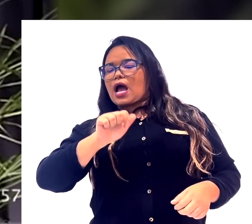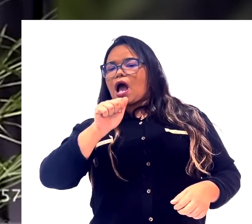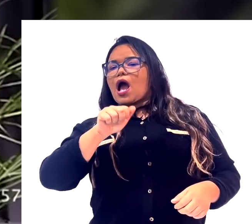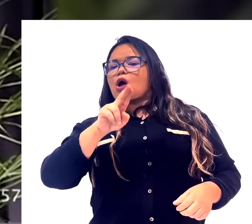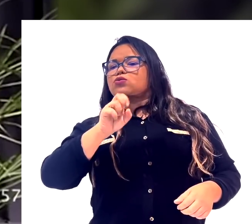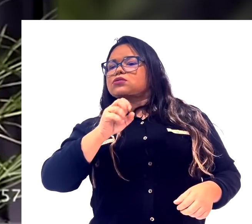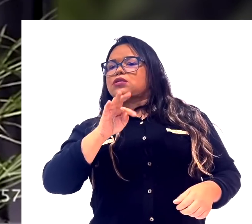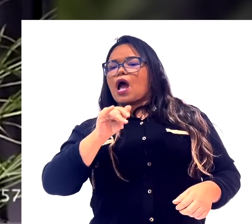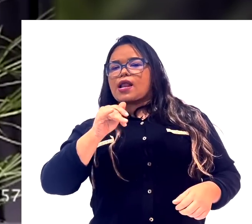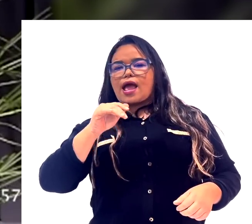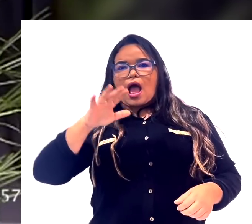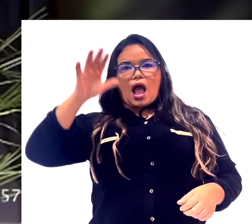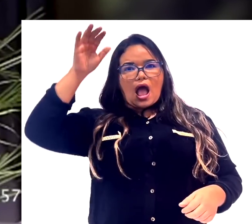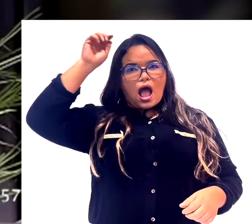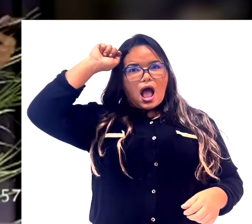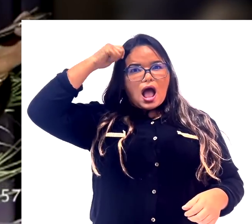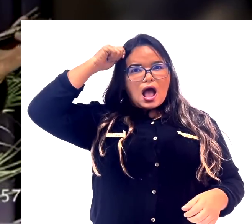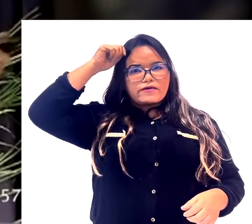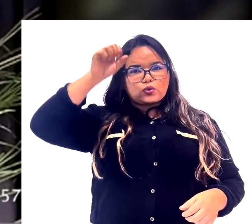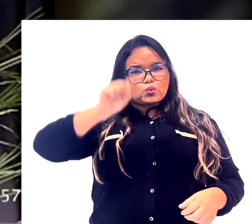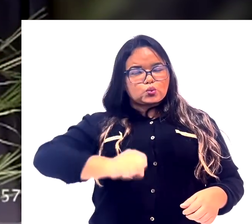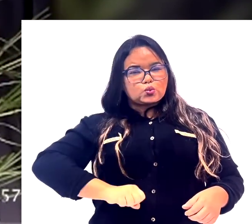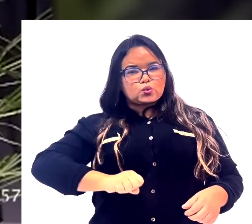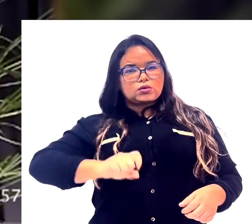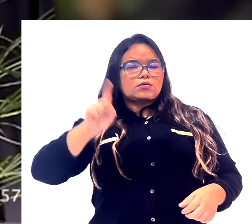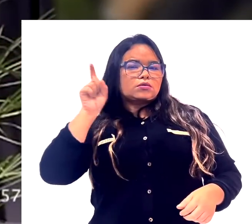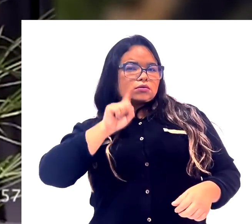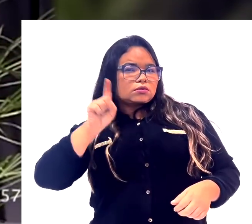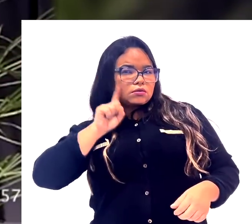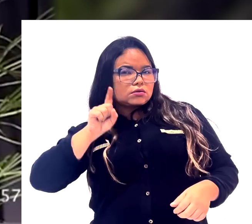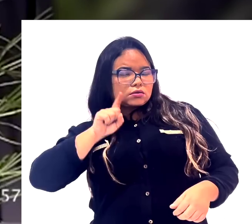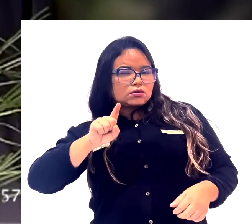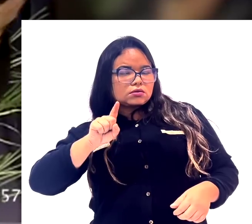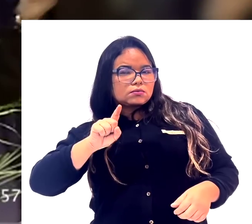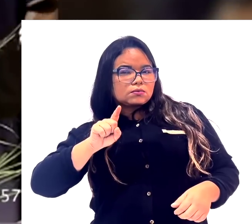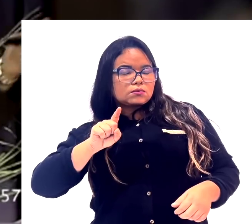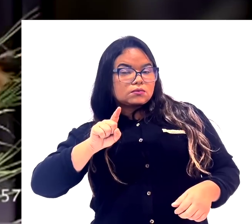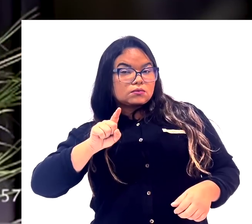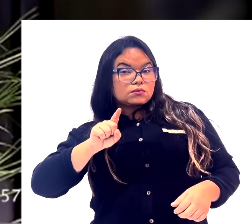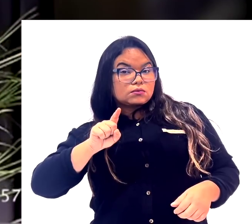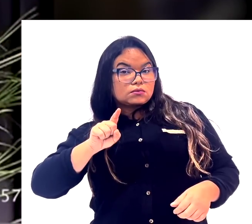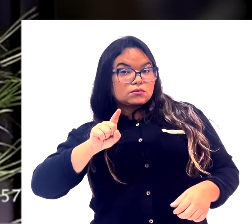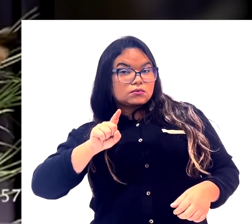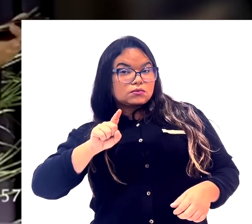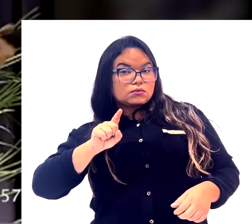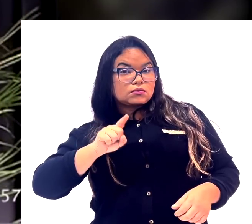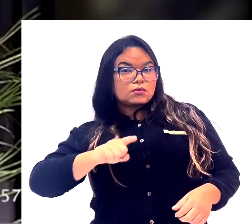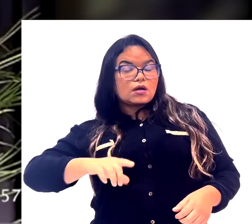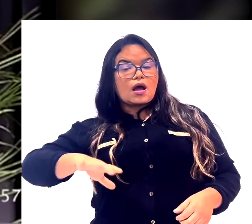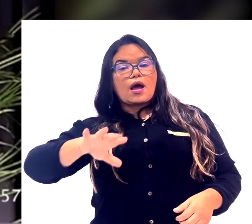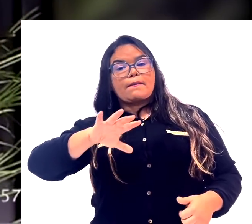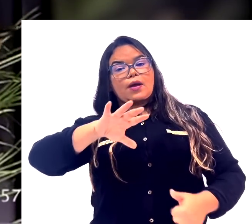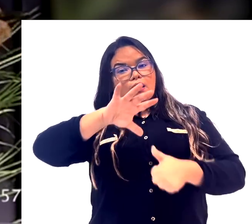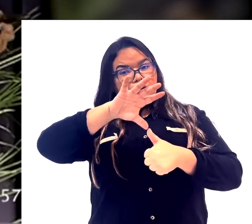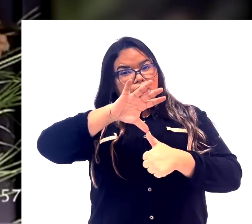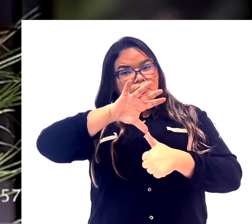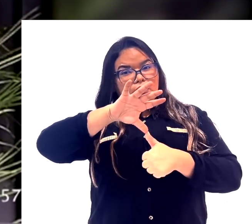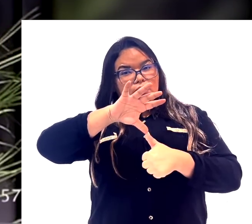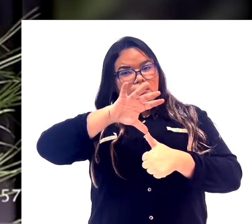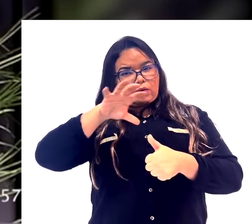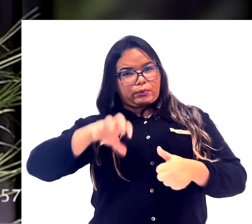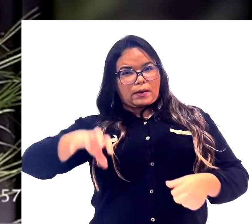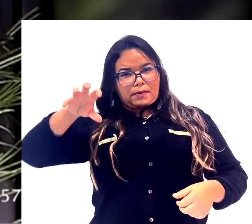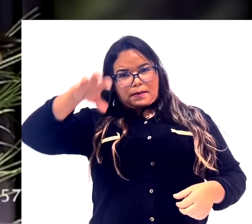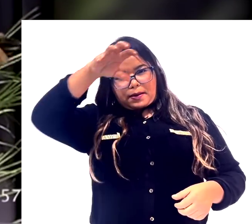Sul? E os Estados Unidos? E a América do Sul? E essas áreas? Será que Roma